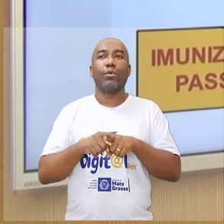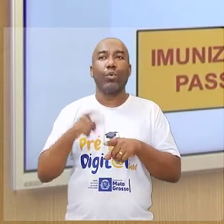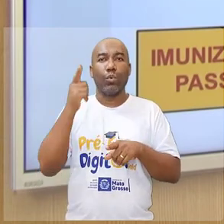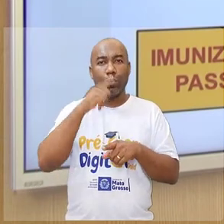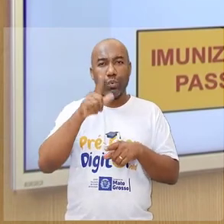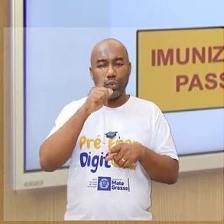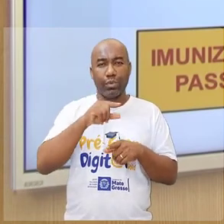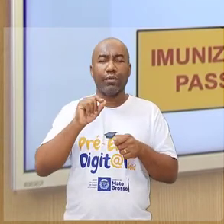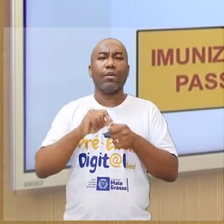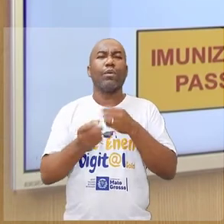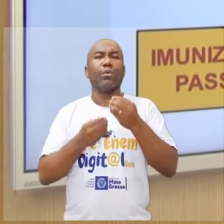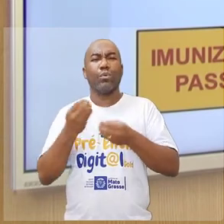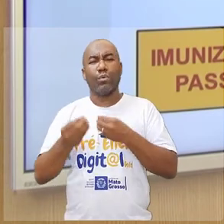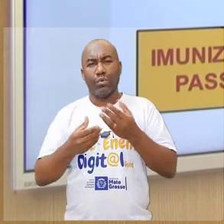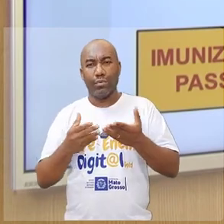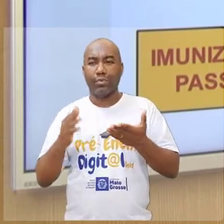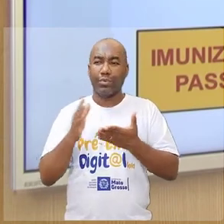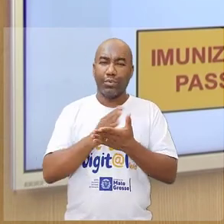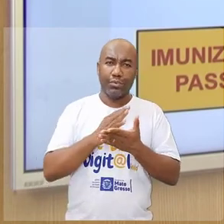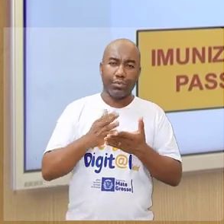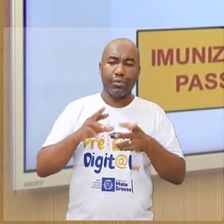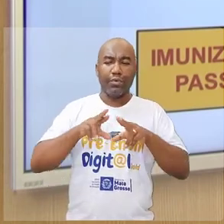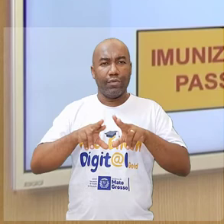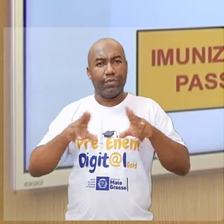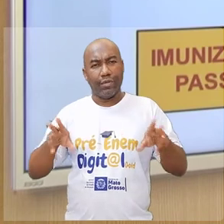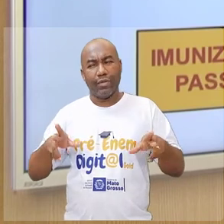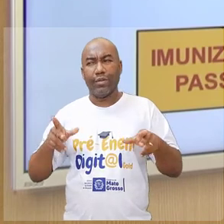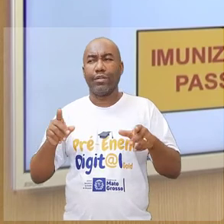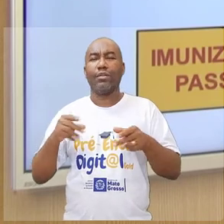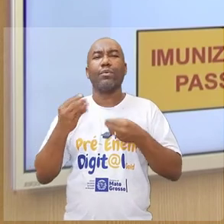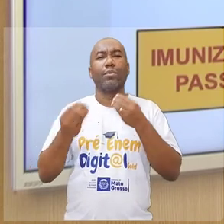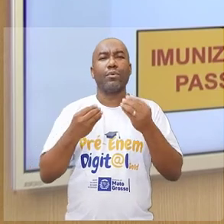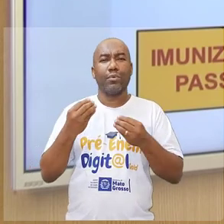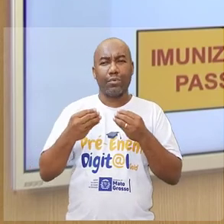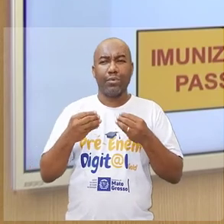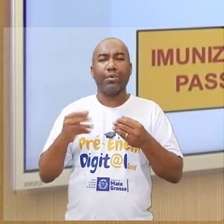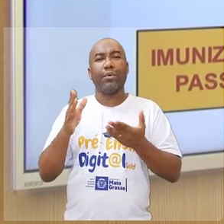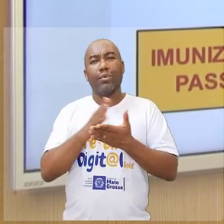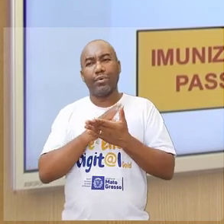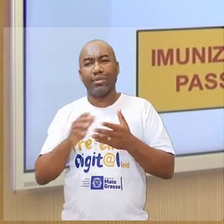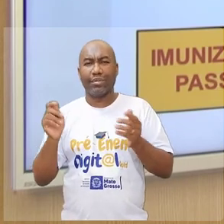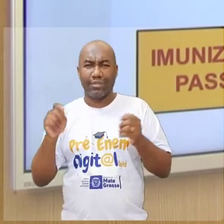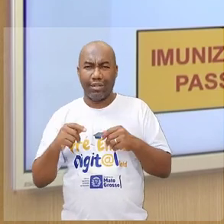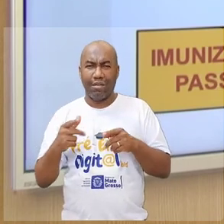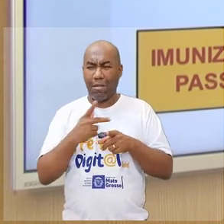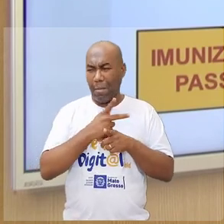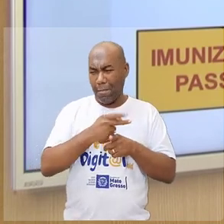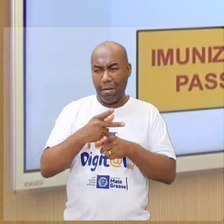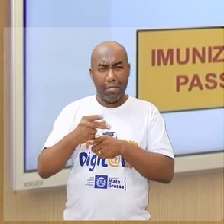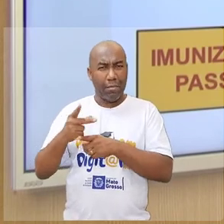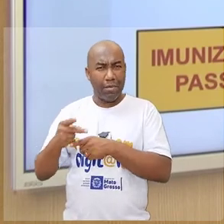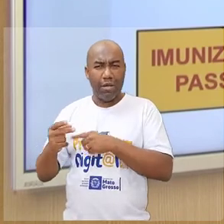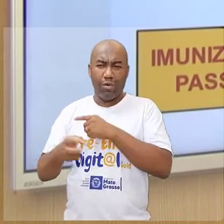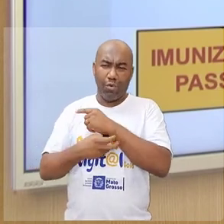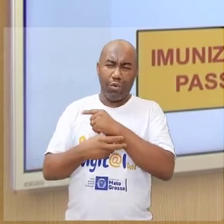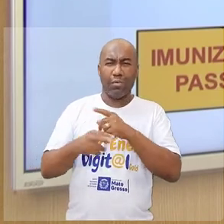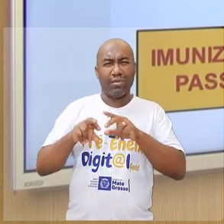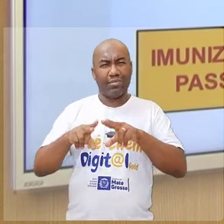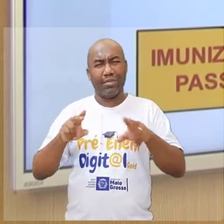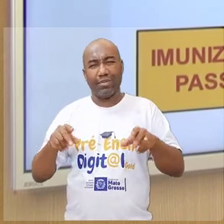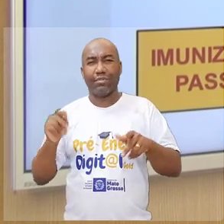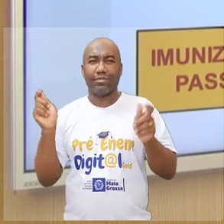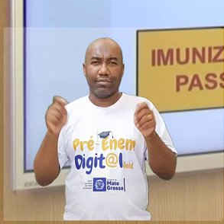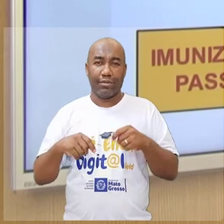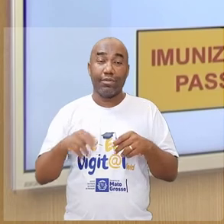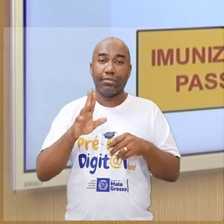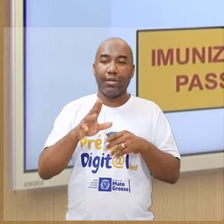da cascavel. Tem uns que são polivalentes, eles são soros que protegem contra todos os tipos de serpentes, de aranhas. E aí,